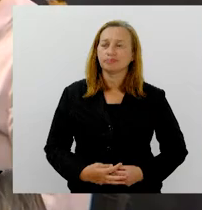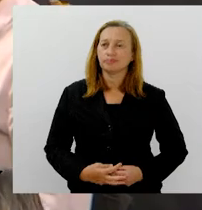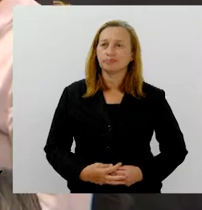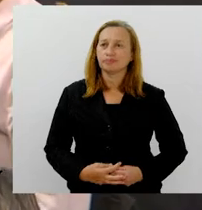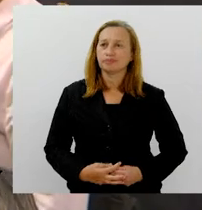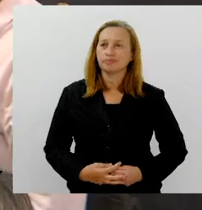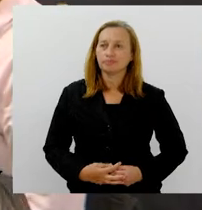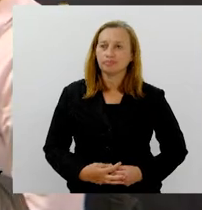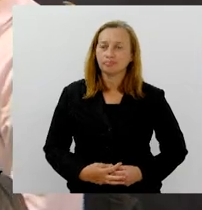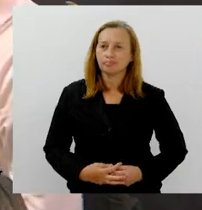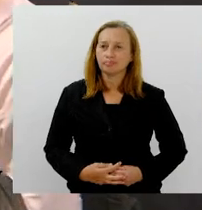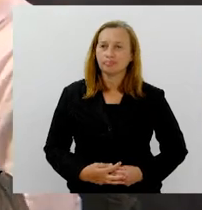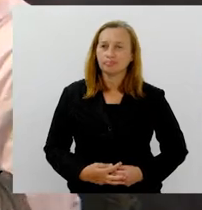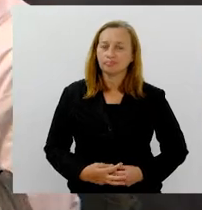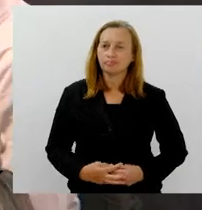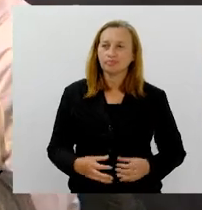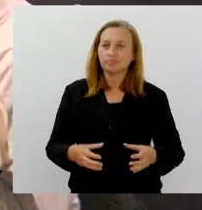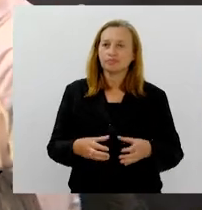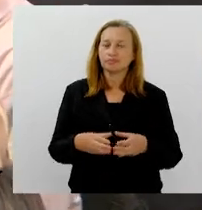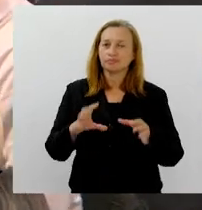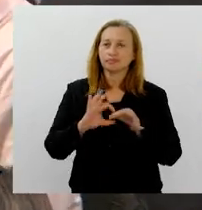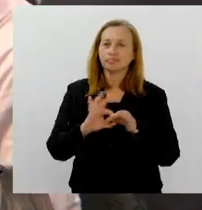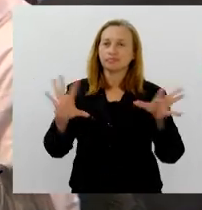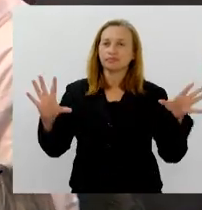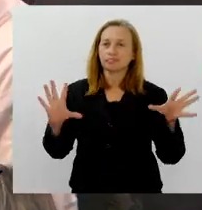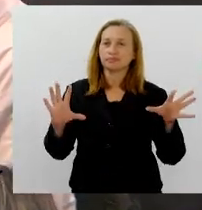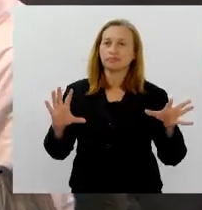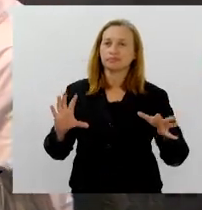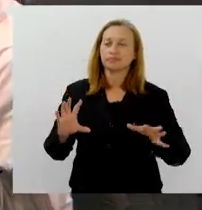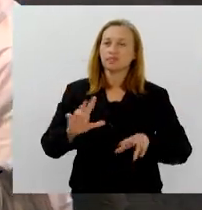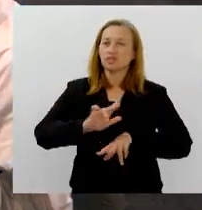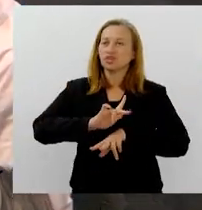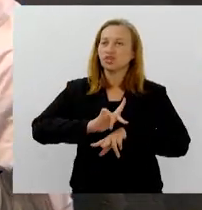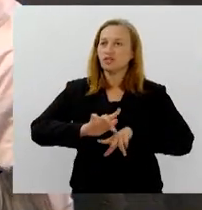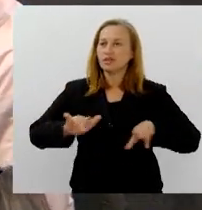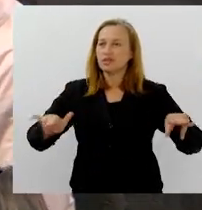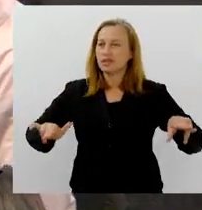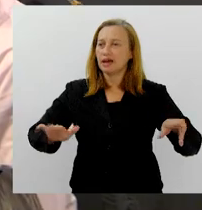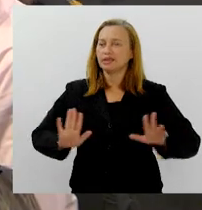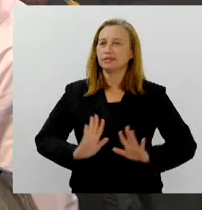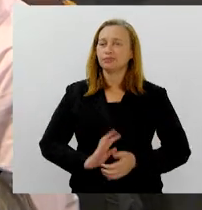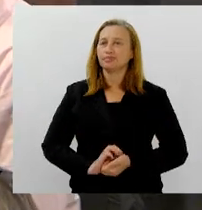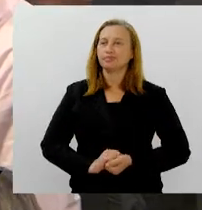Próximo agraciado, Grupo Liberdade Santa Diversidade.